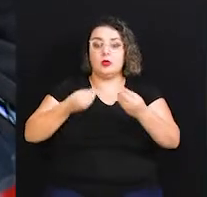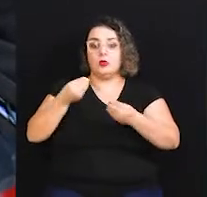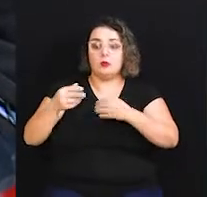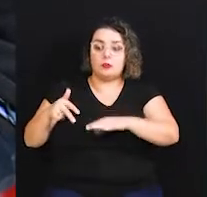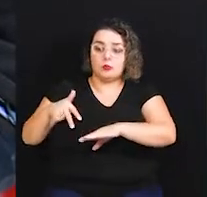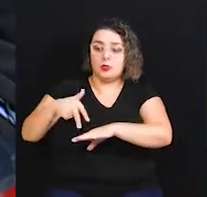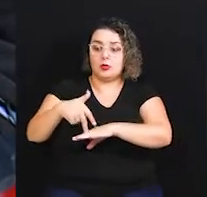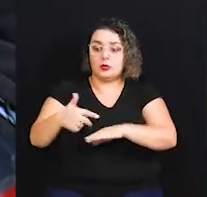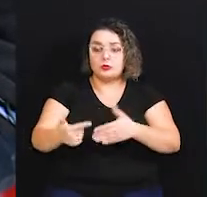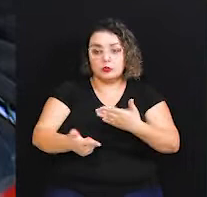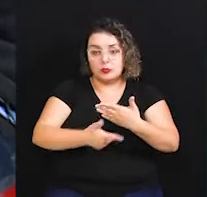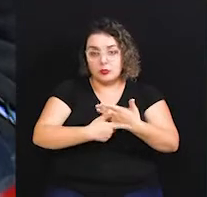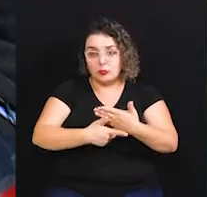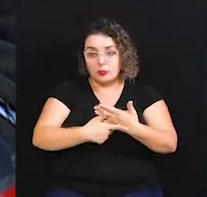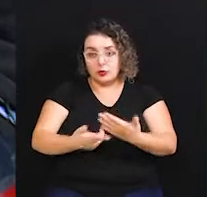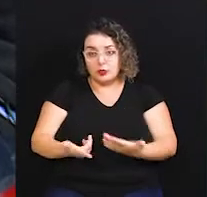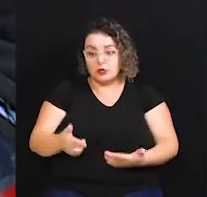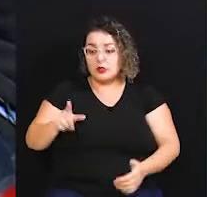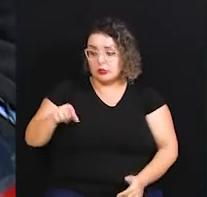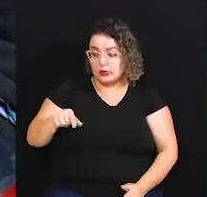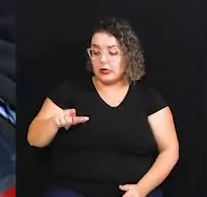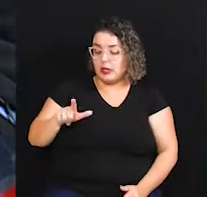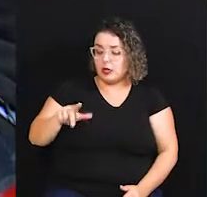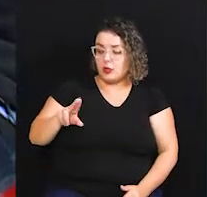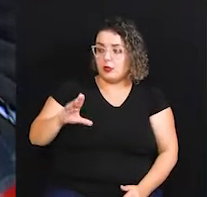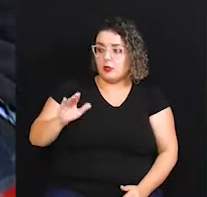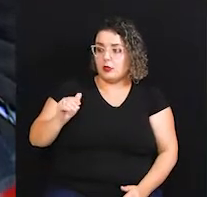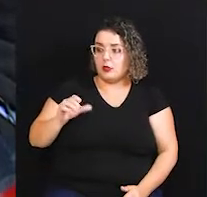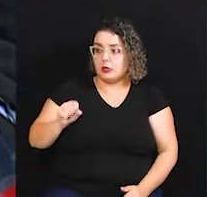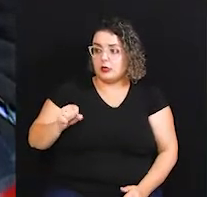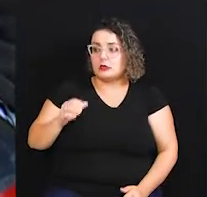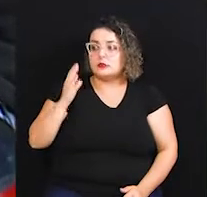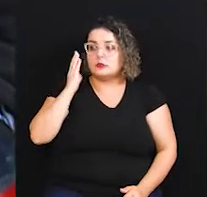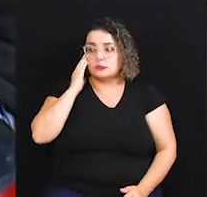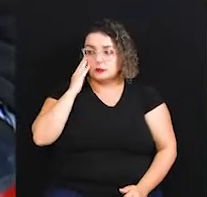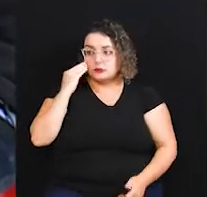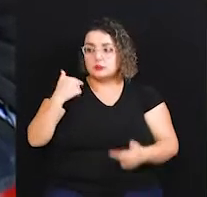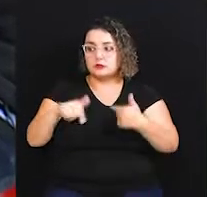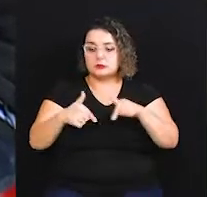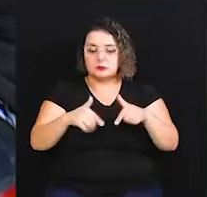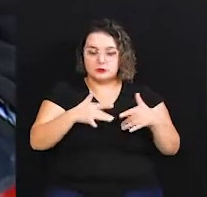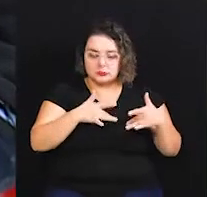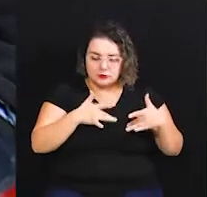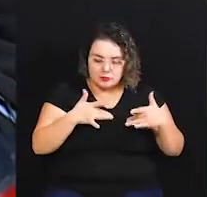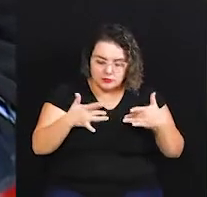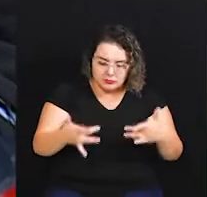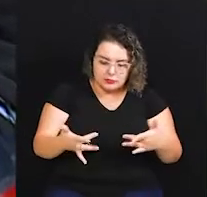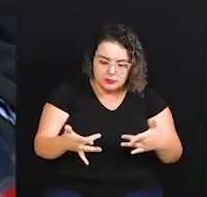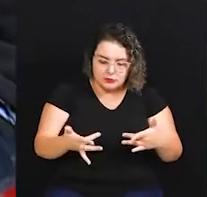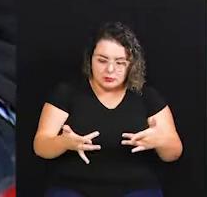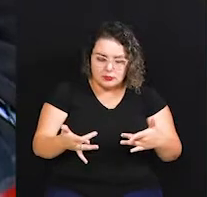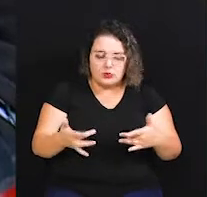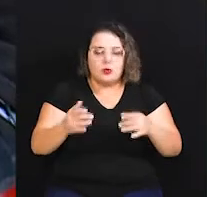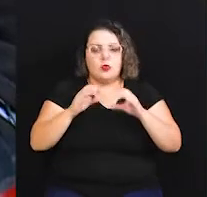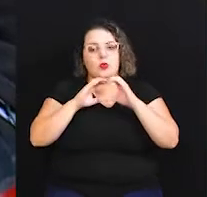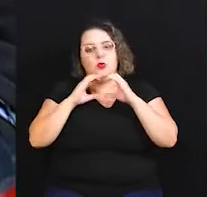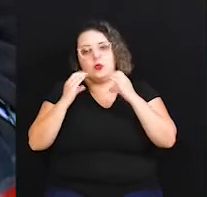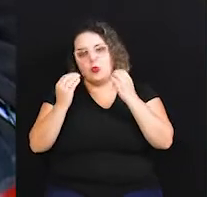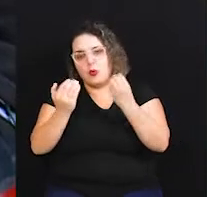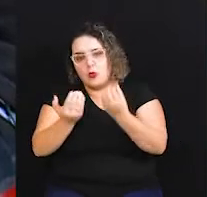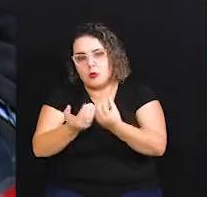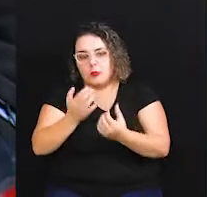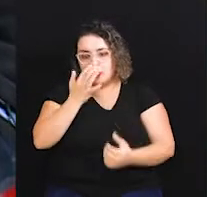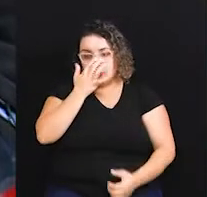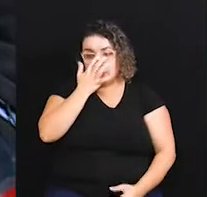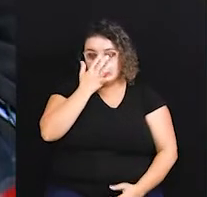protagonismo do teu papel nisso tudo, né, Lucas? Porque a gente sabe que trabalhar com voluntariado, com